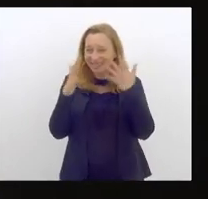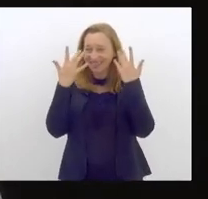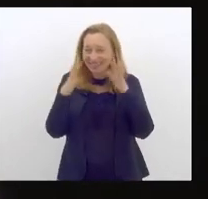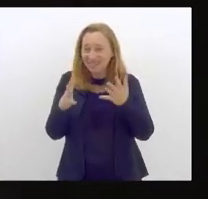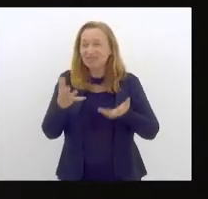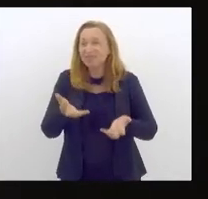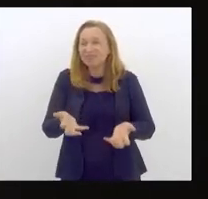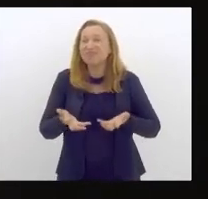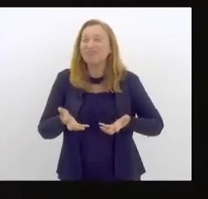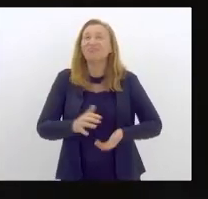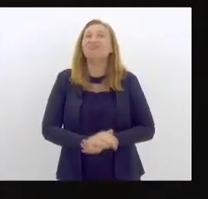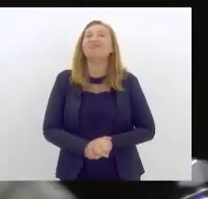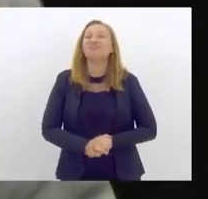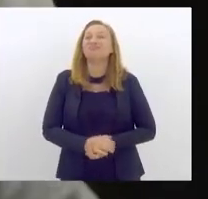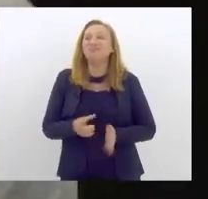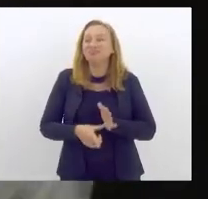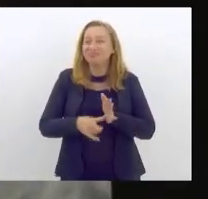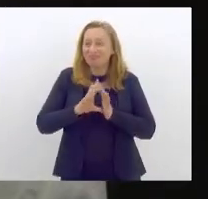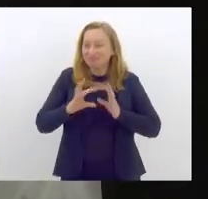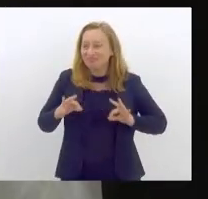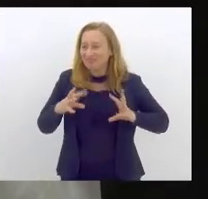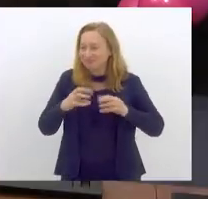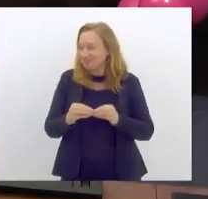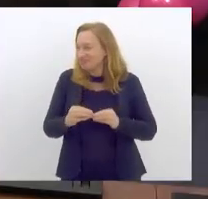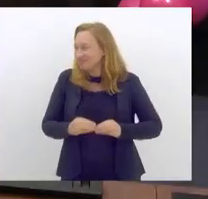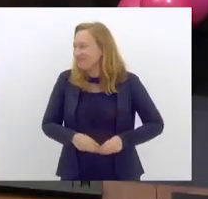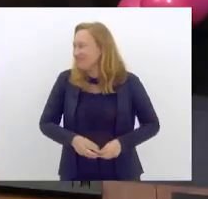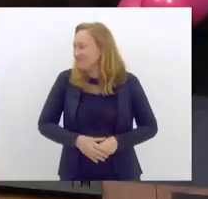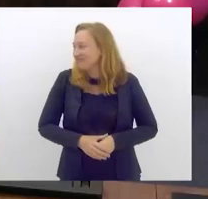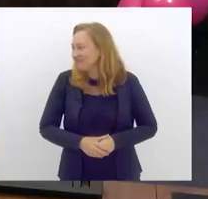eu quero eu quero antes de qualquer coisa